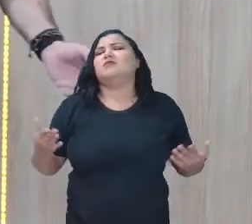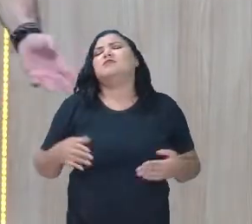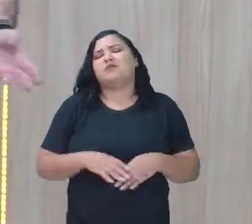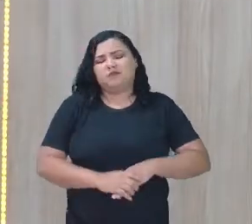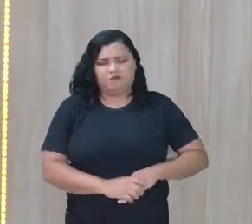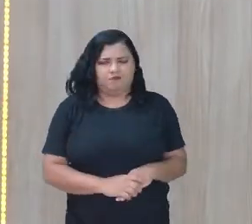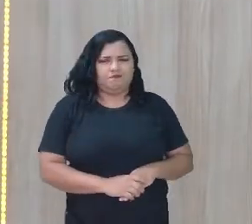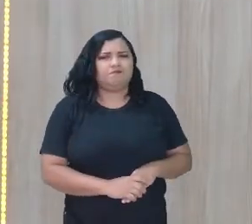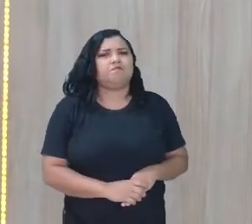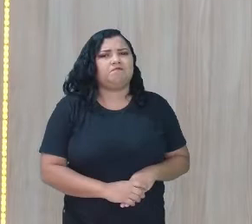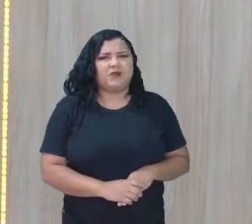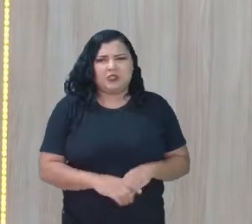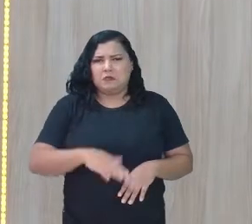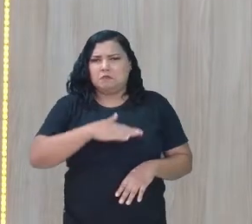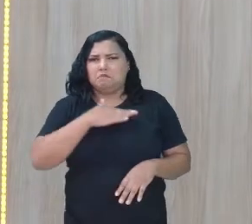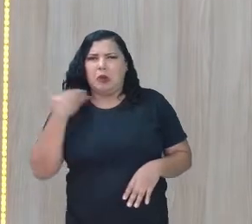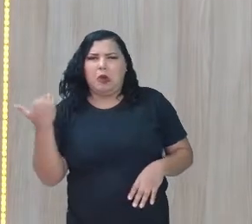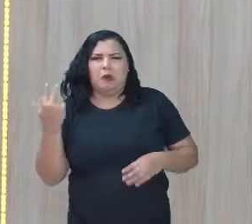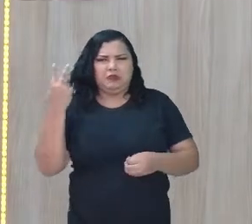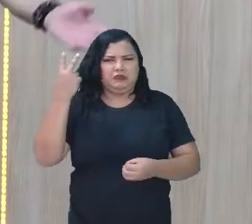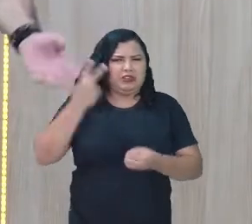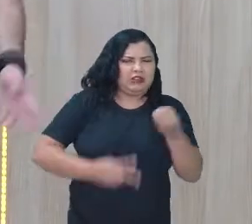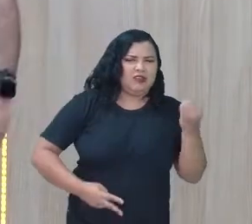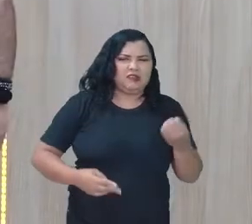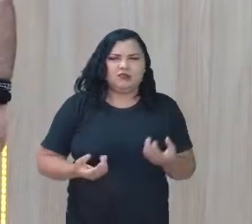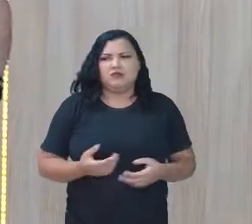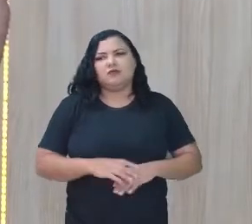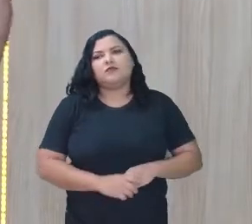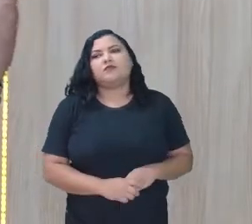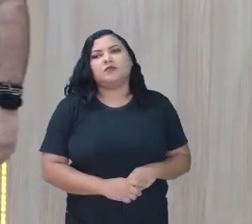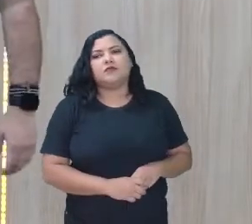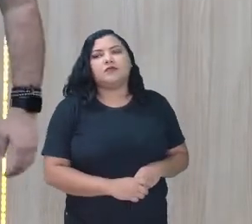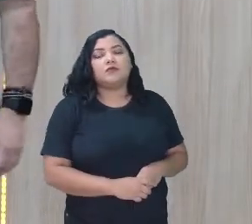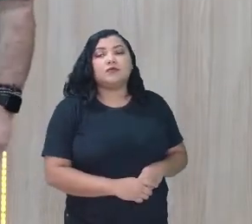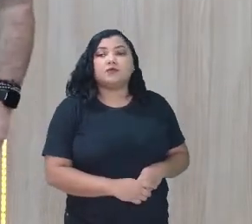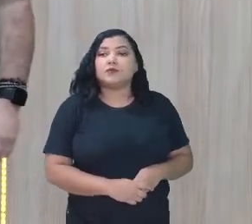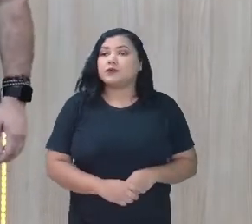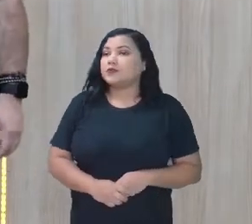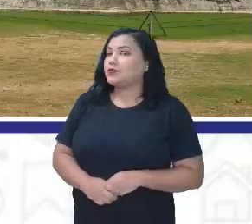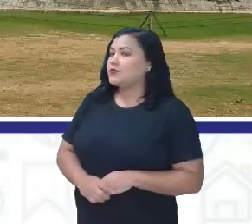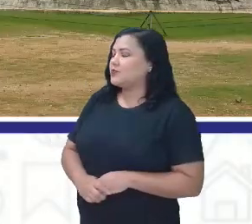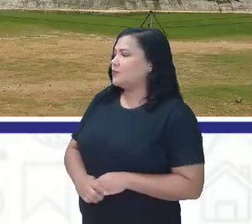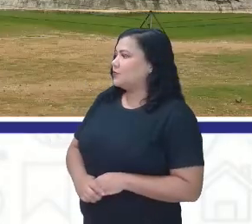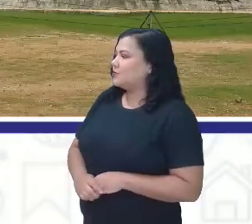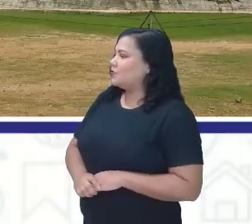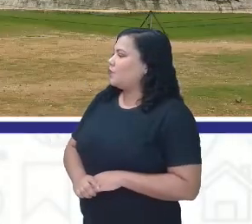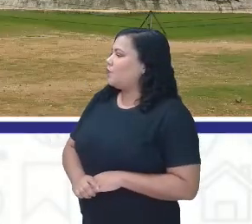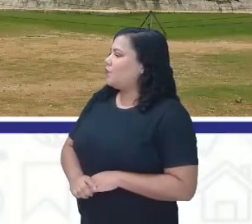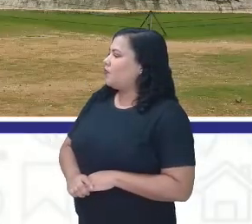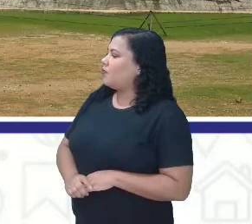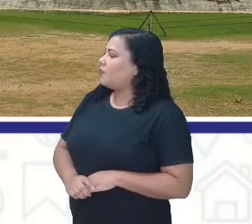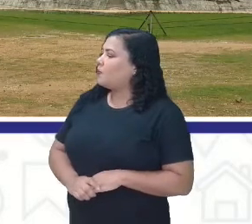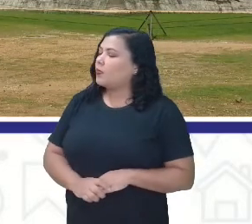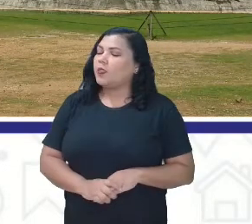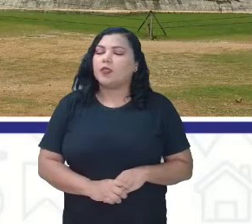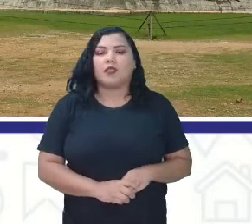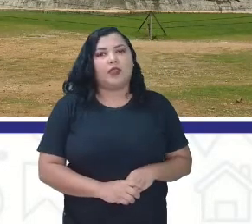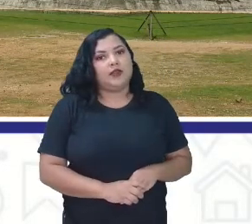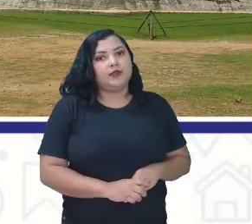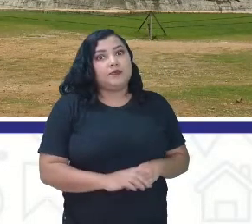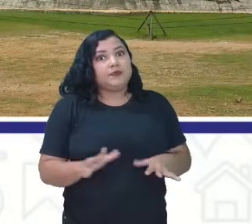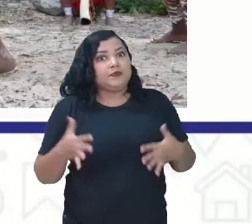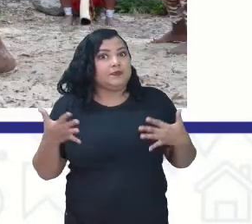espetáculos, né, grotescos, né, de violentos, né. Então, a gente falou aí sobre o conceito, né,